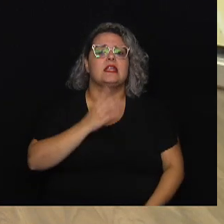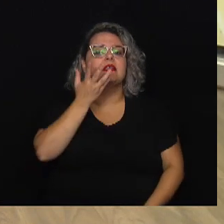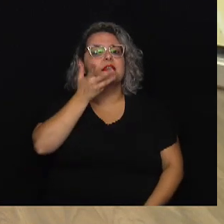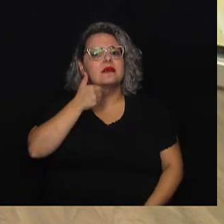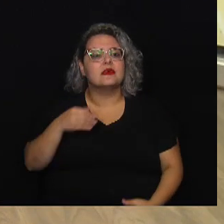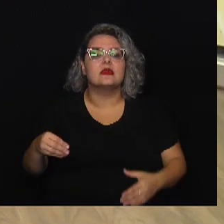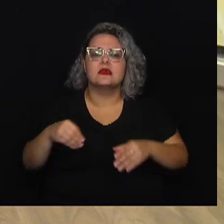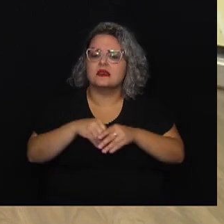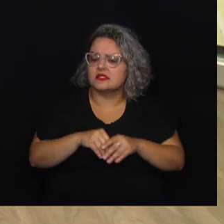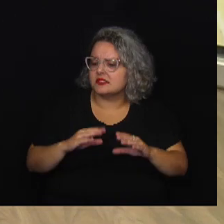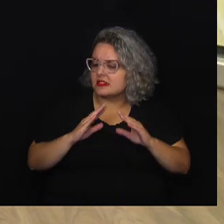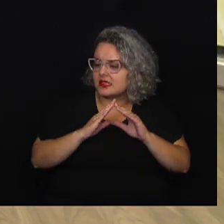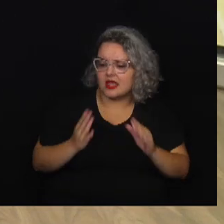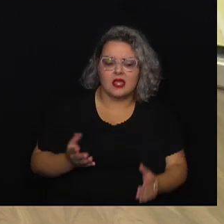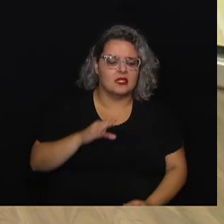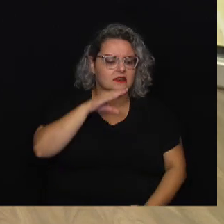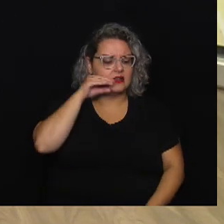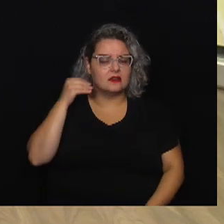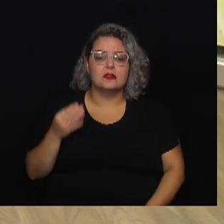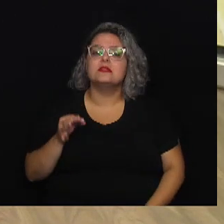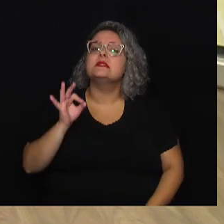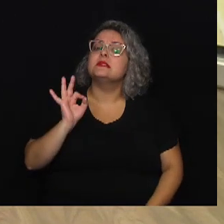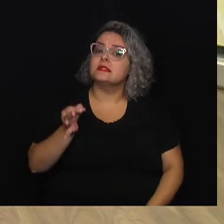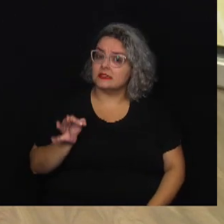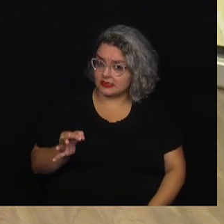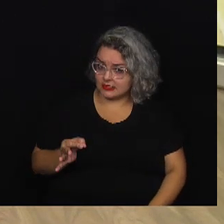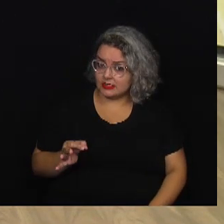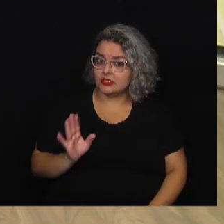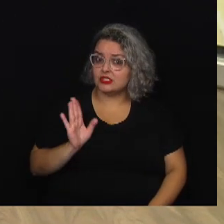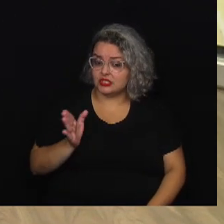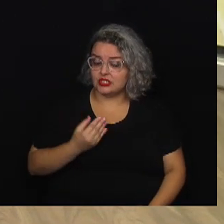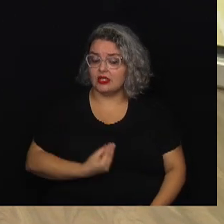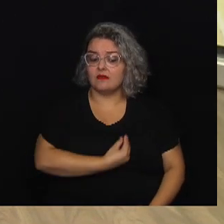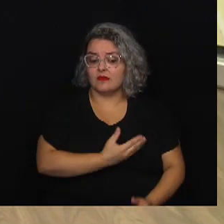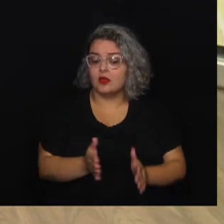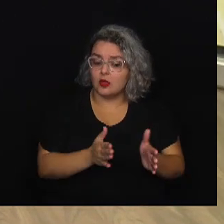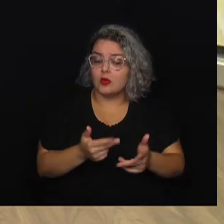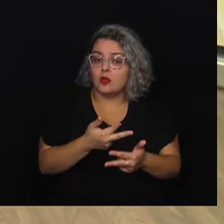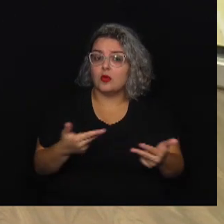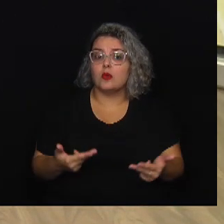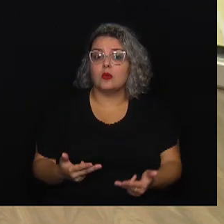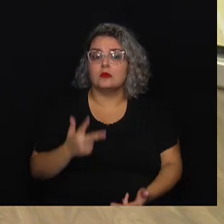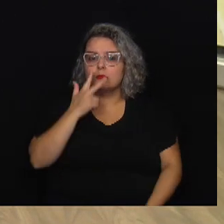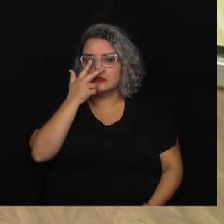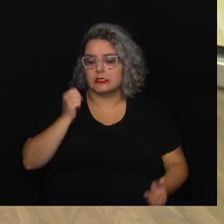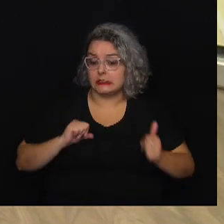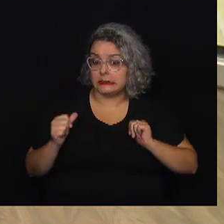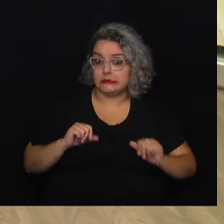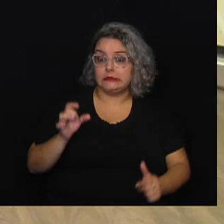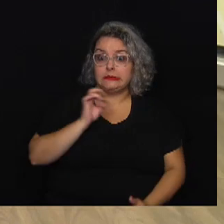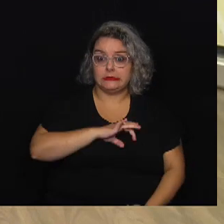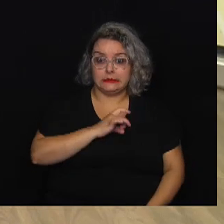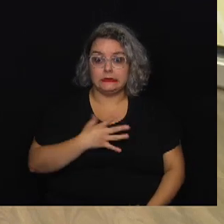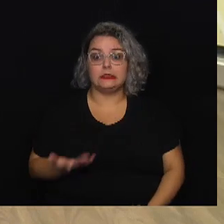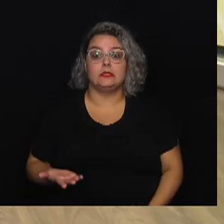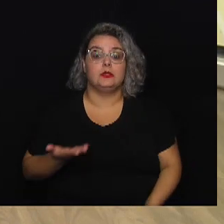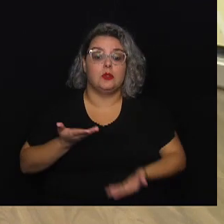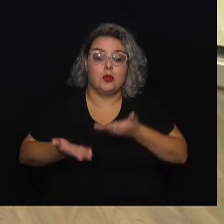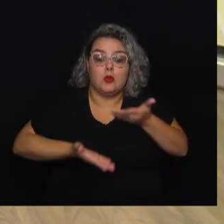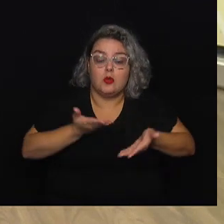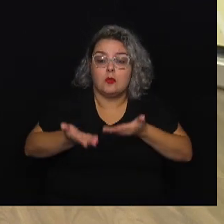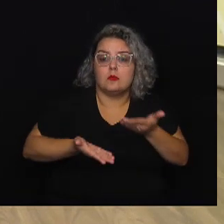na família, certamente está passando ou já passou por algo parecido com isso, com essa ansiedade, com esse medo de como lidar com